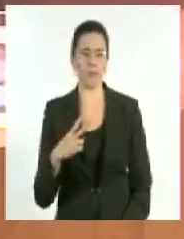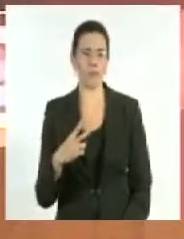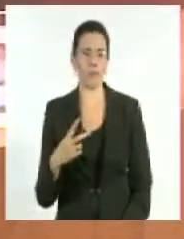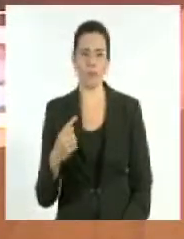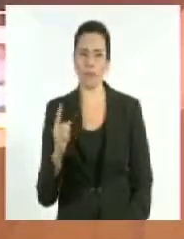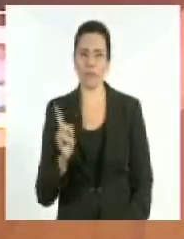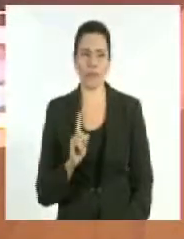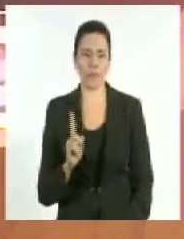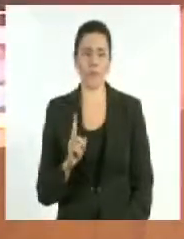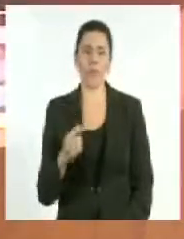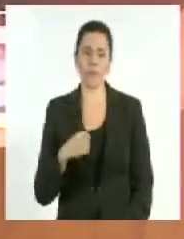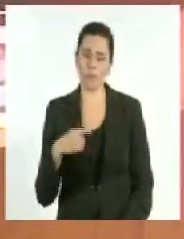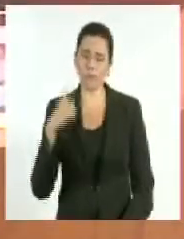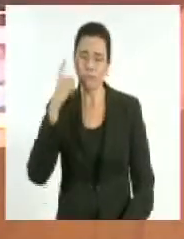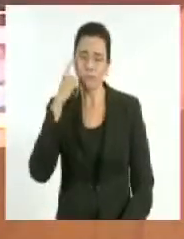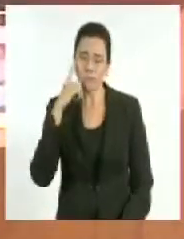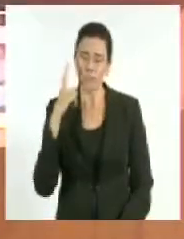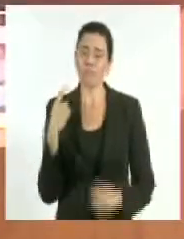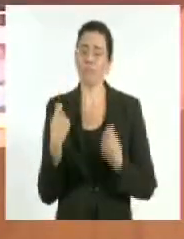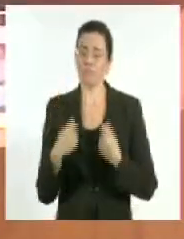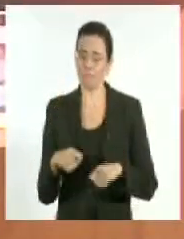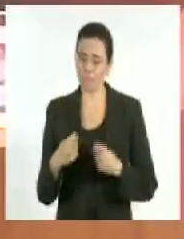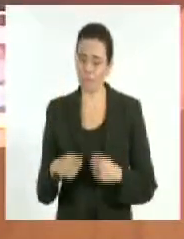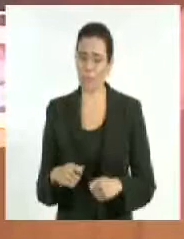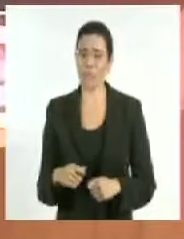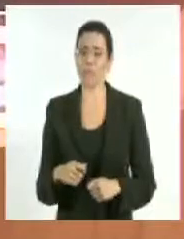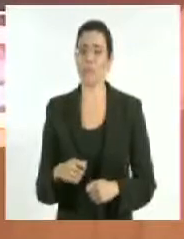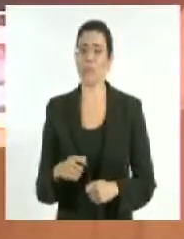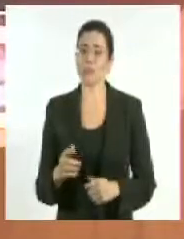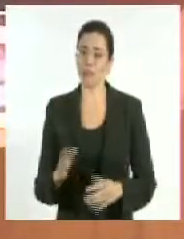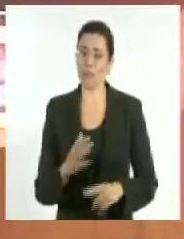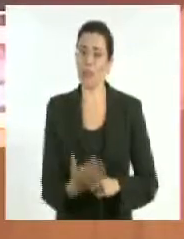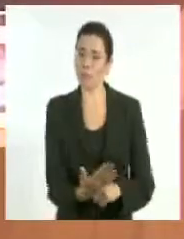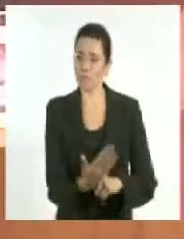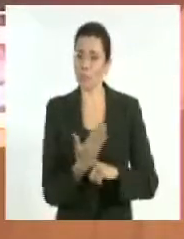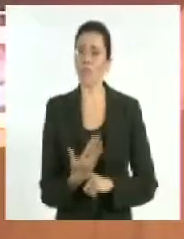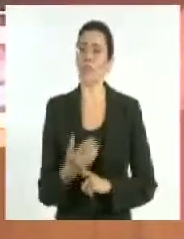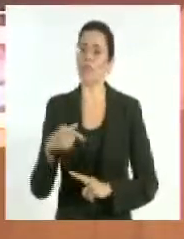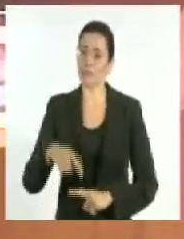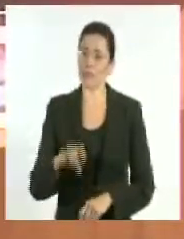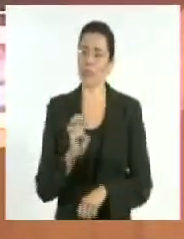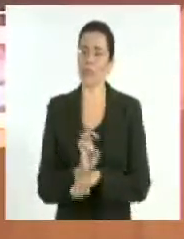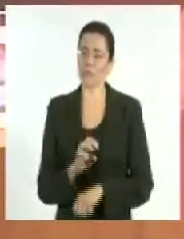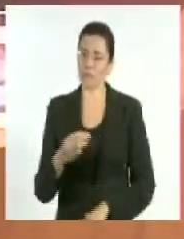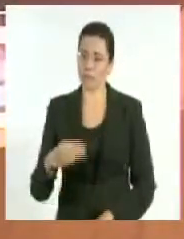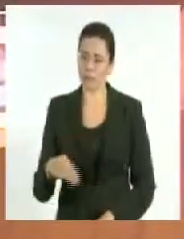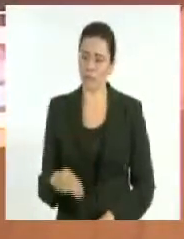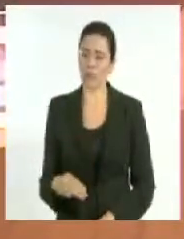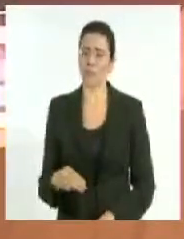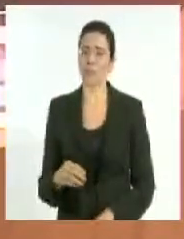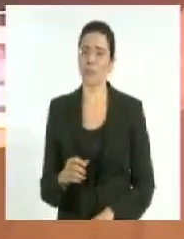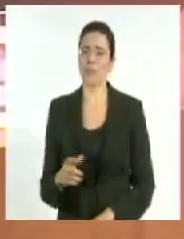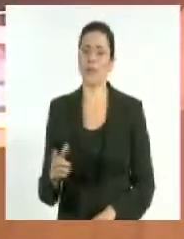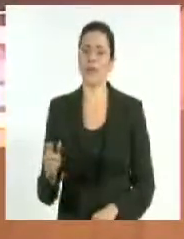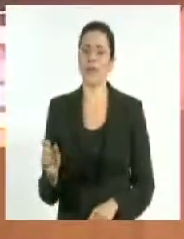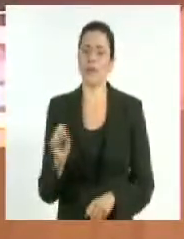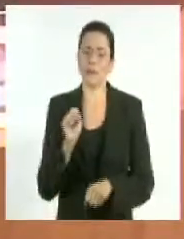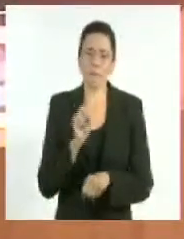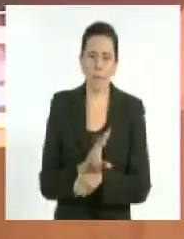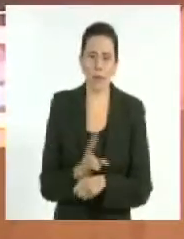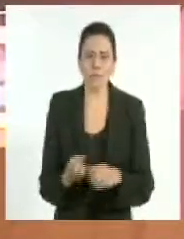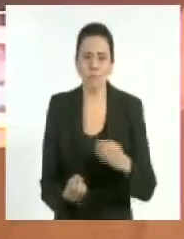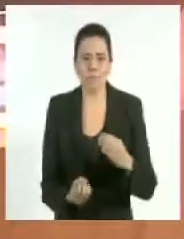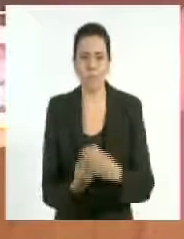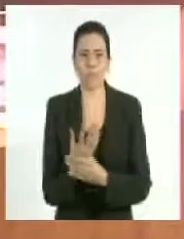que eles são necessários, que eles alavancam a economia do estado, que eles geram emprego, geram impostos. Então, eu acho que nós temos